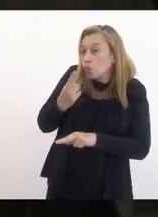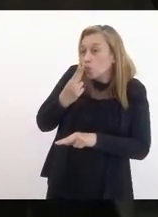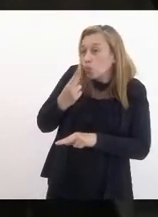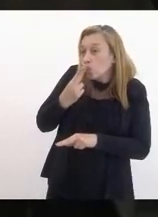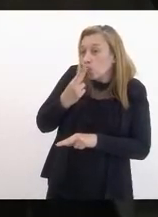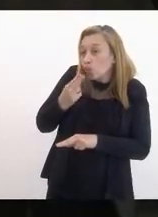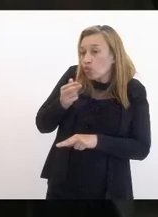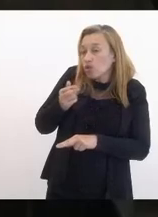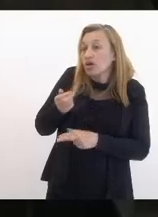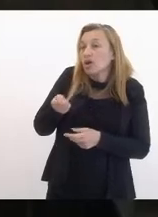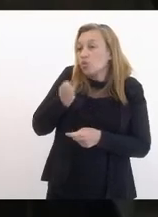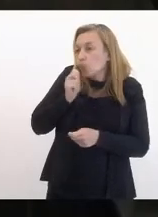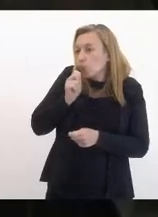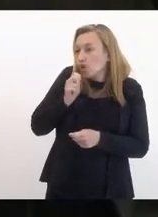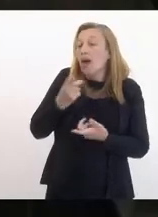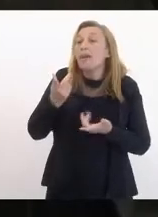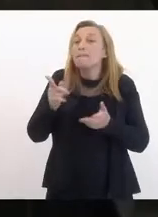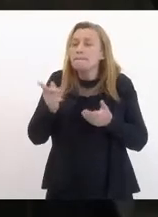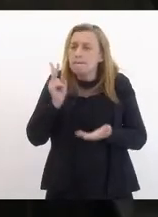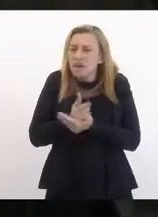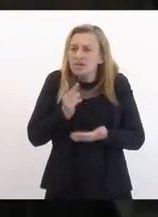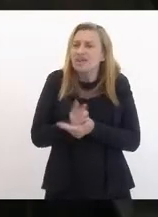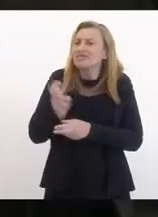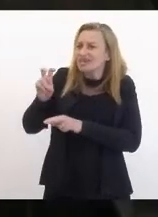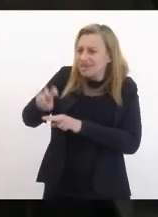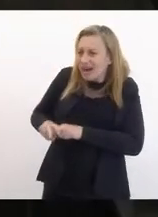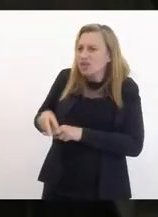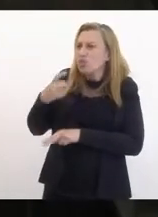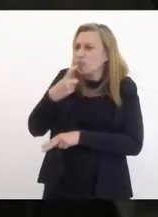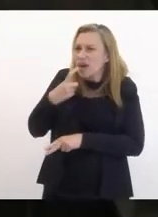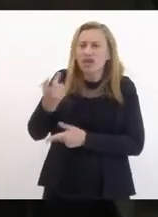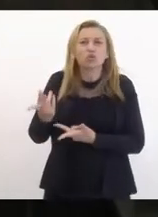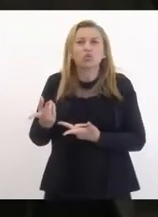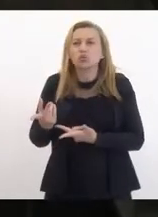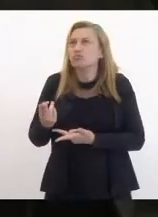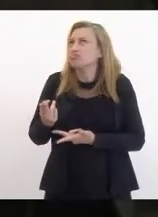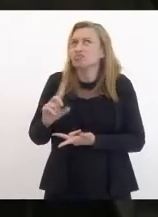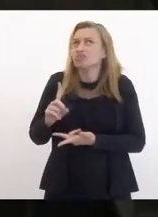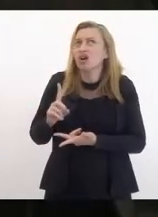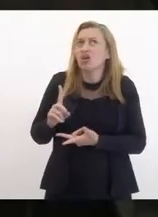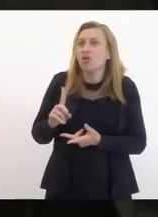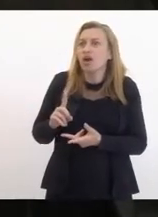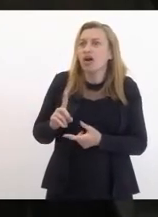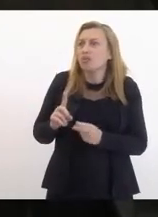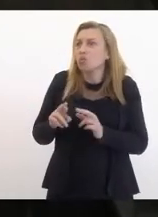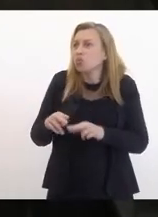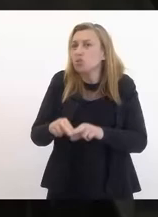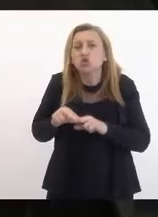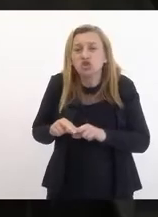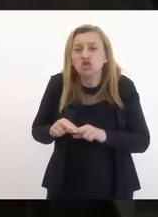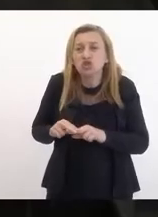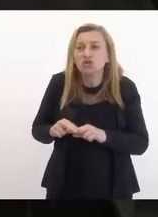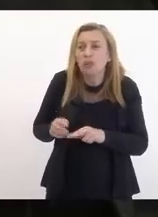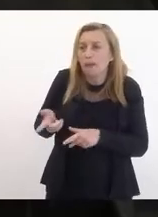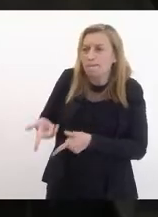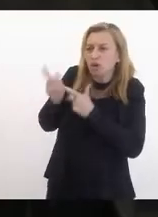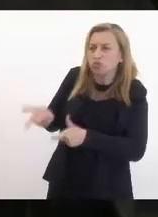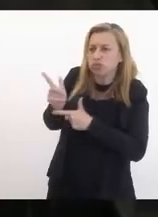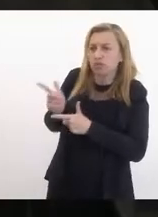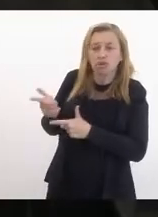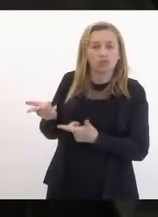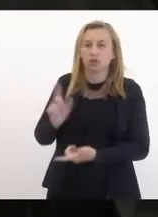Mesmo que estivesse sentado próximo à boca de fumo, isso não é razão para ser executado